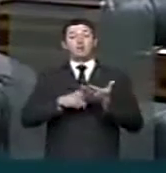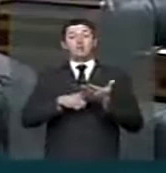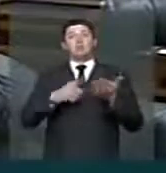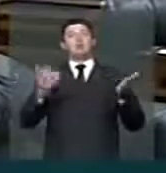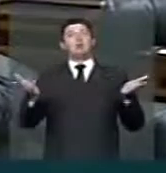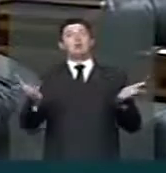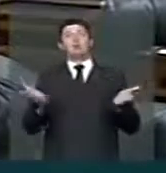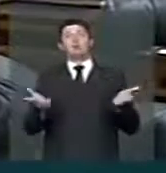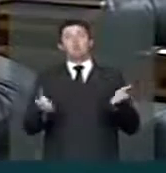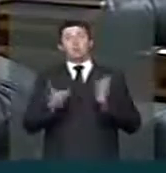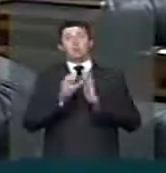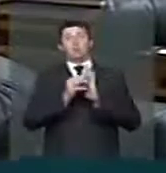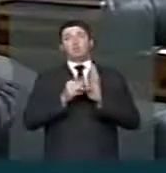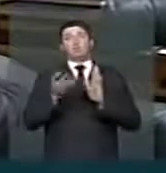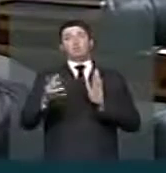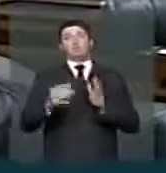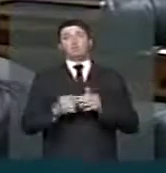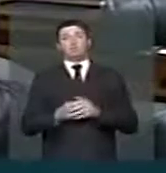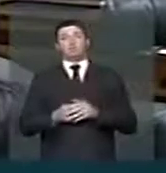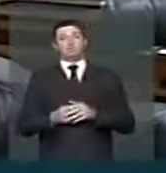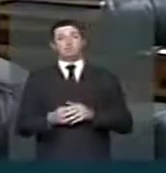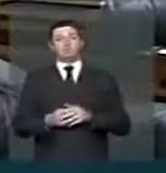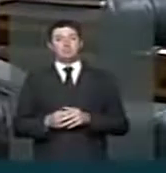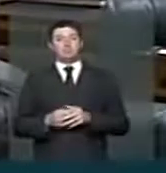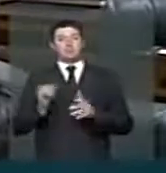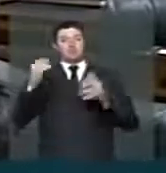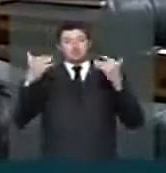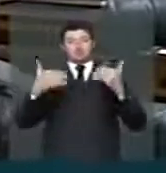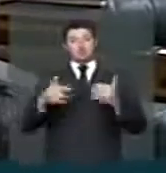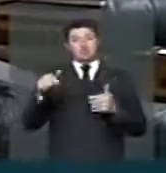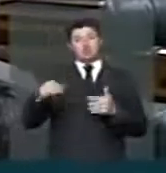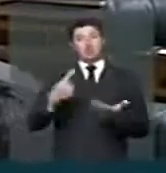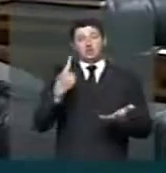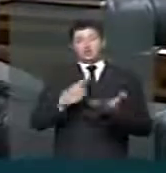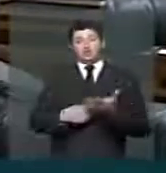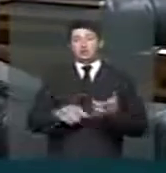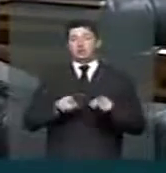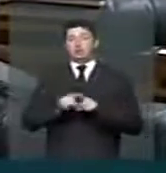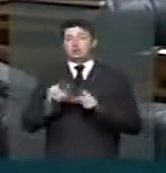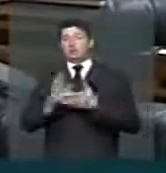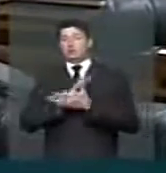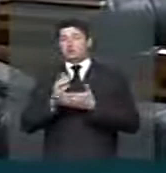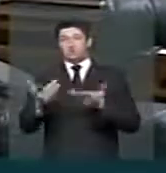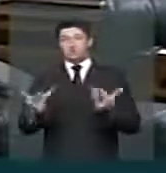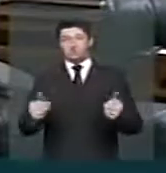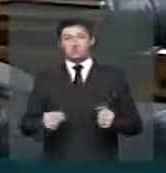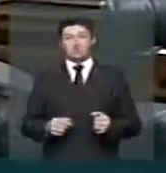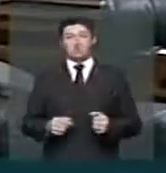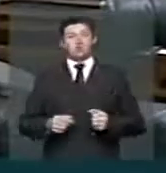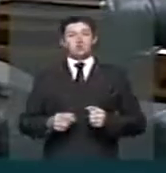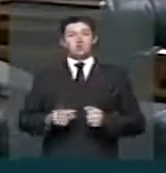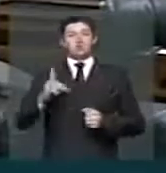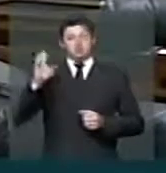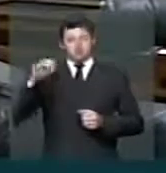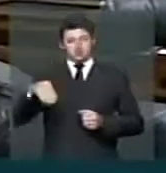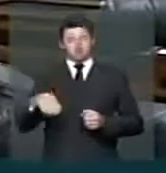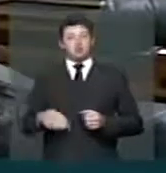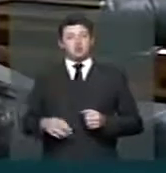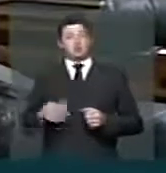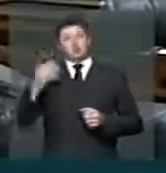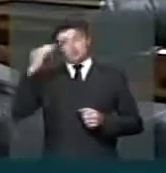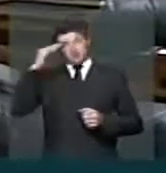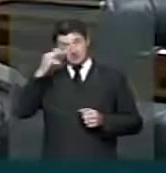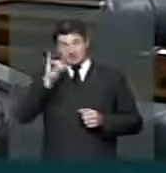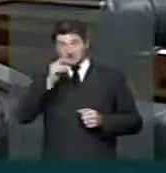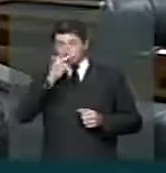é o teor desse acordo. Havendo essa explicação e o comprometimento com algum desses temas aqui, o democratas, entendendo